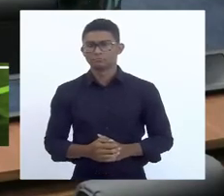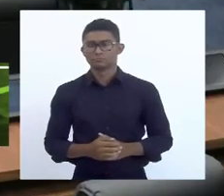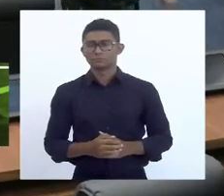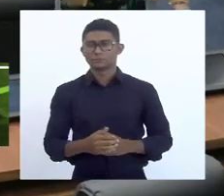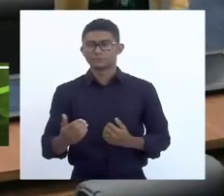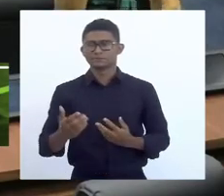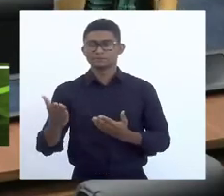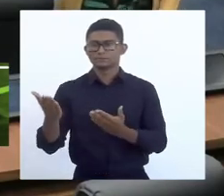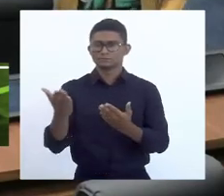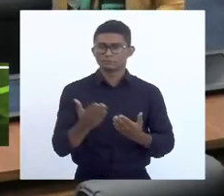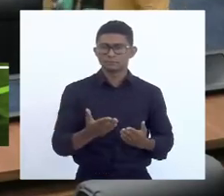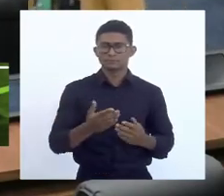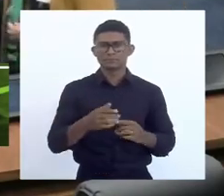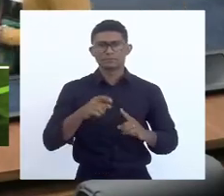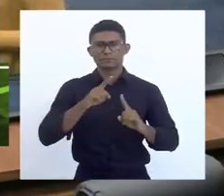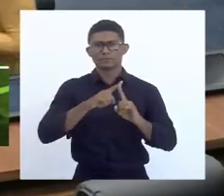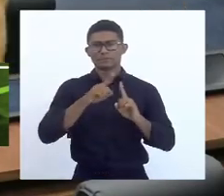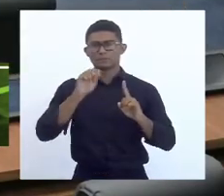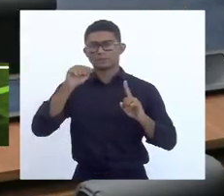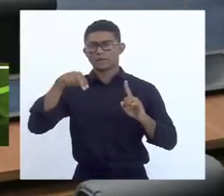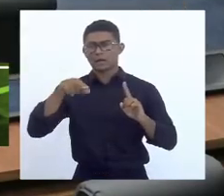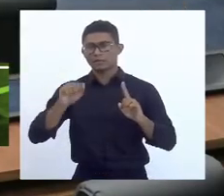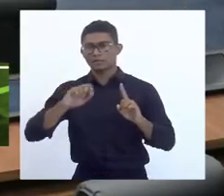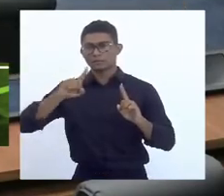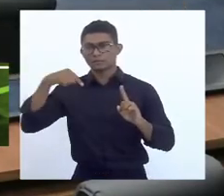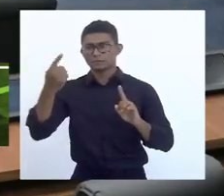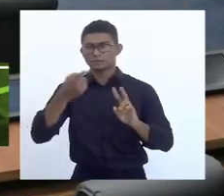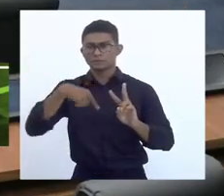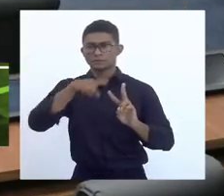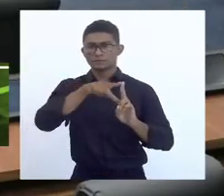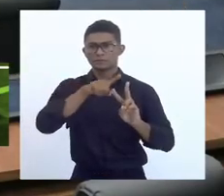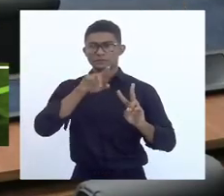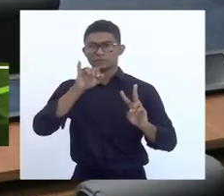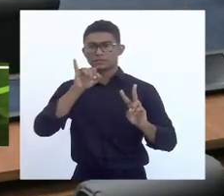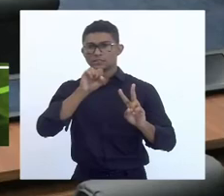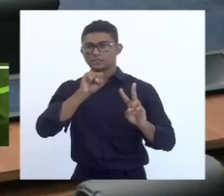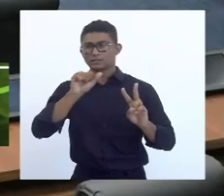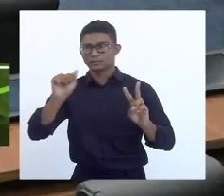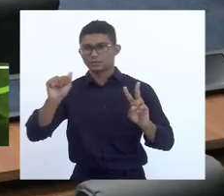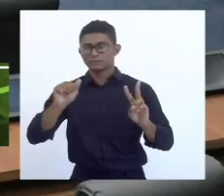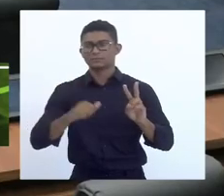Chamar Ana Cris, depois Isa Vicente, por favor.